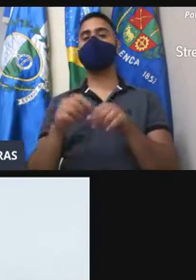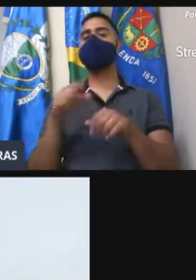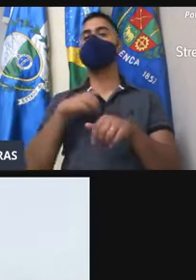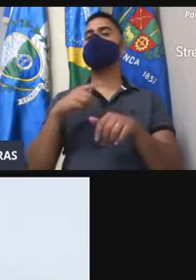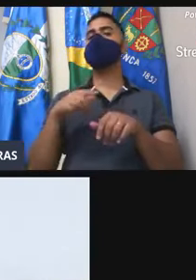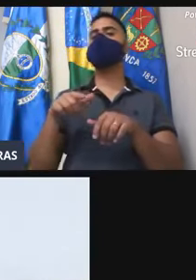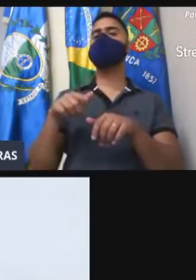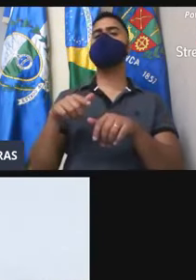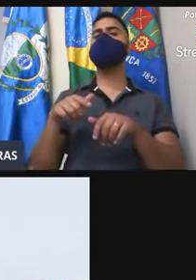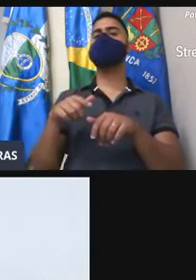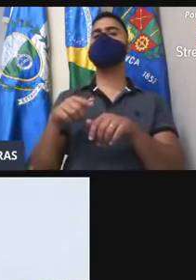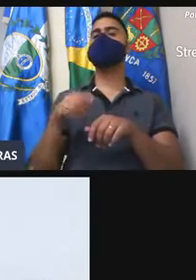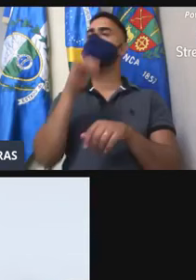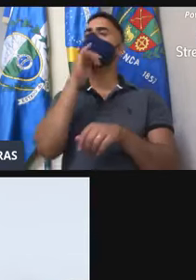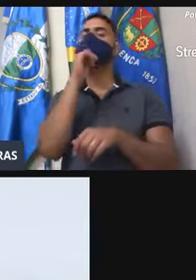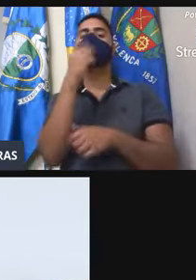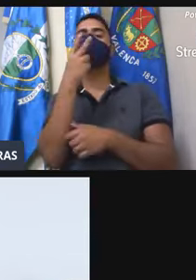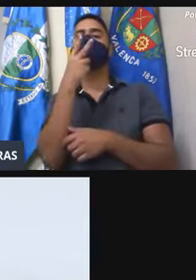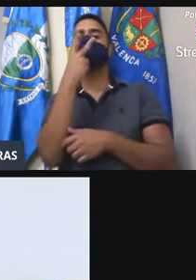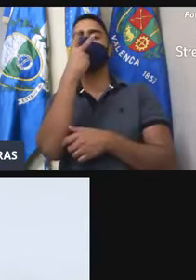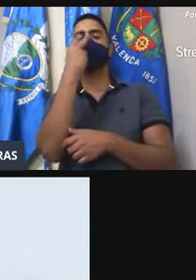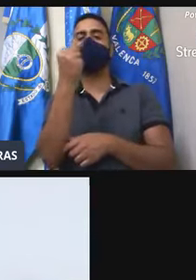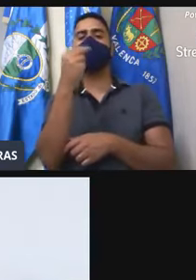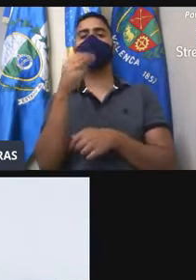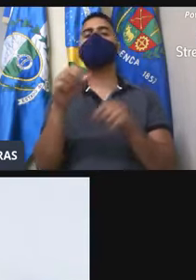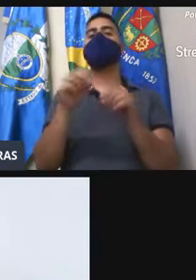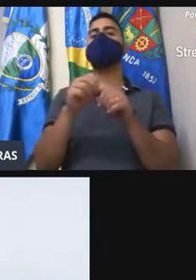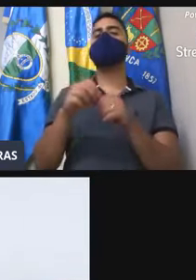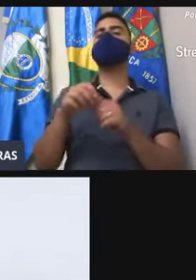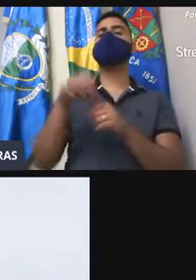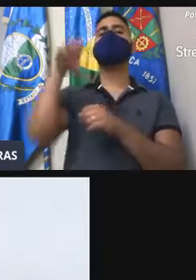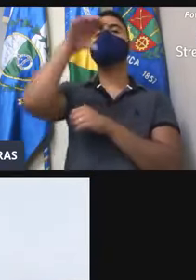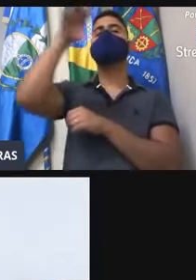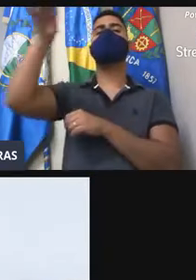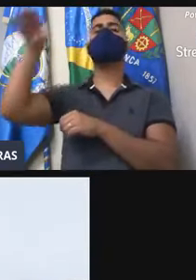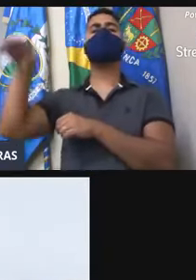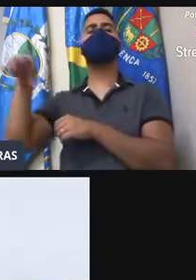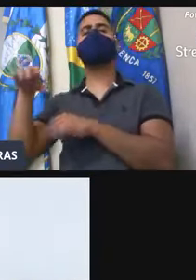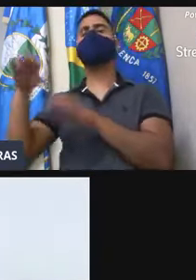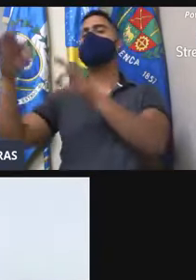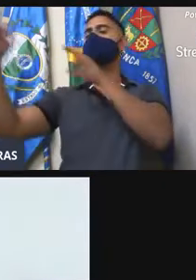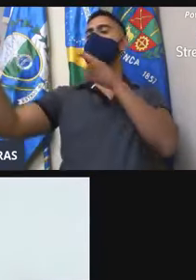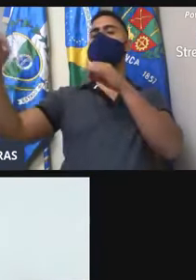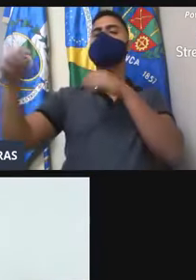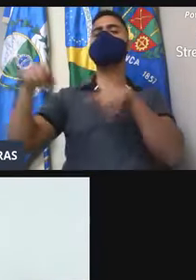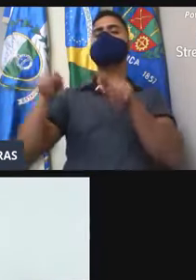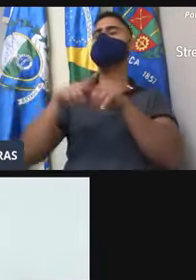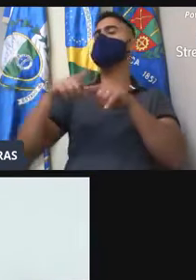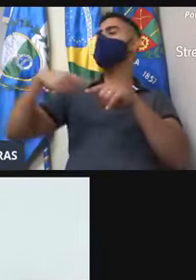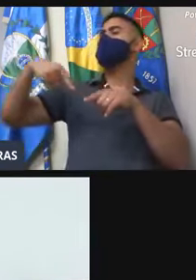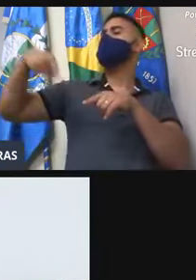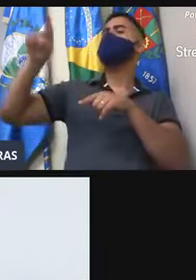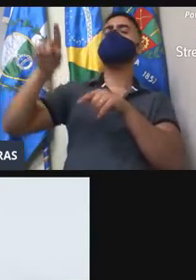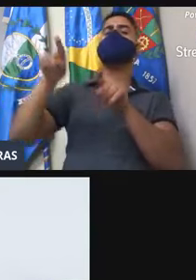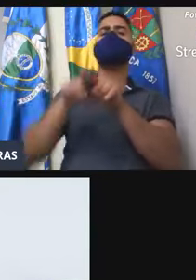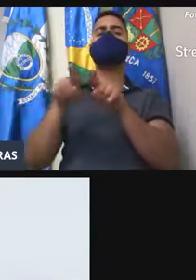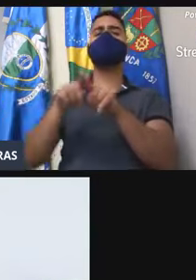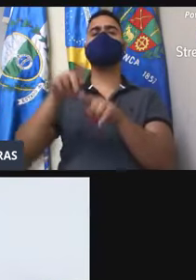transporte alternativo das vans, para que possa fazer toda aquela região de Coroas, Alberto Furtado, indo para lá em